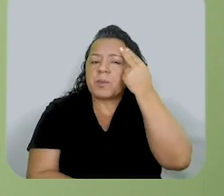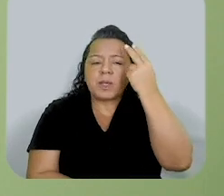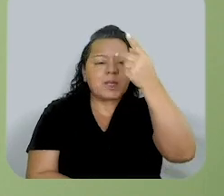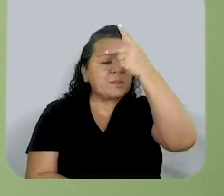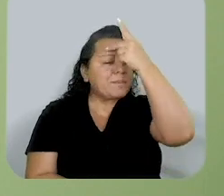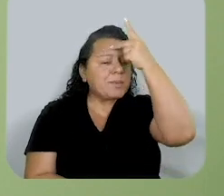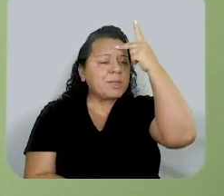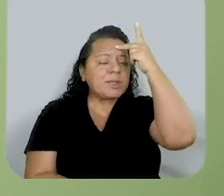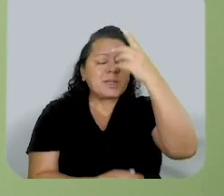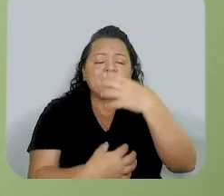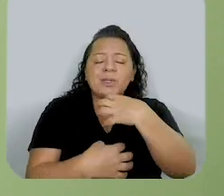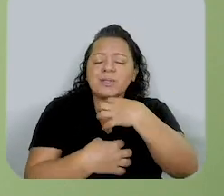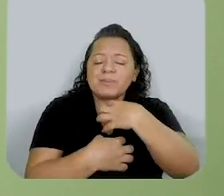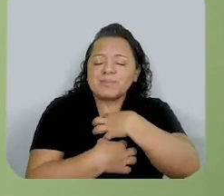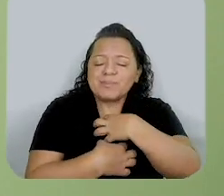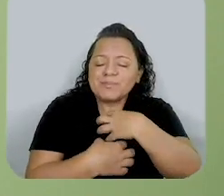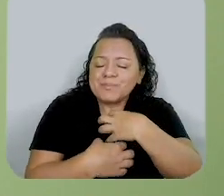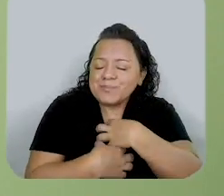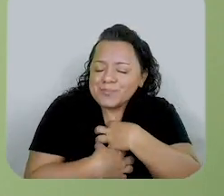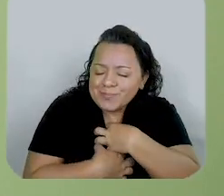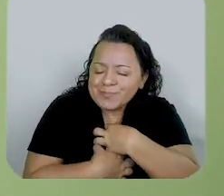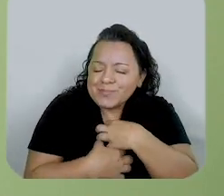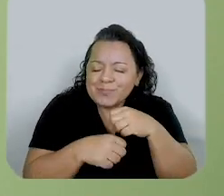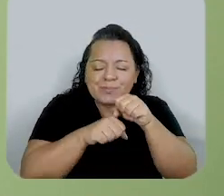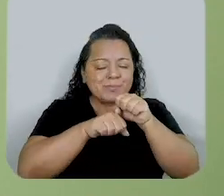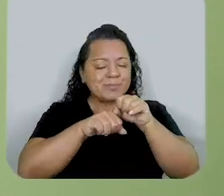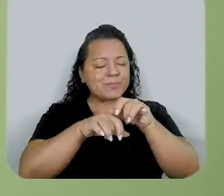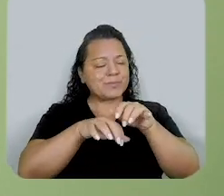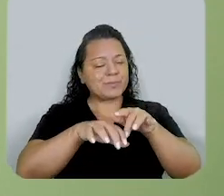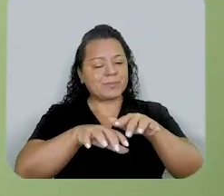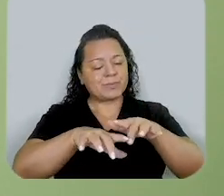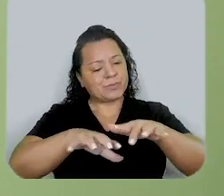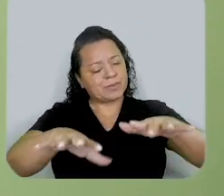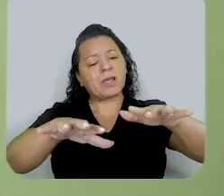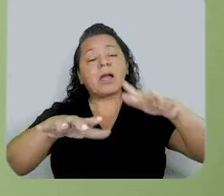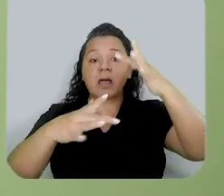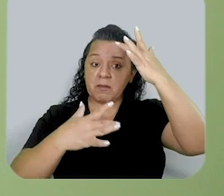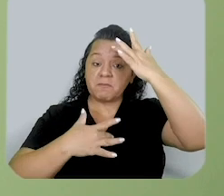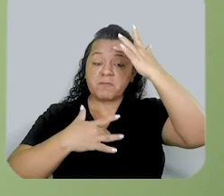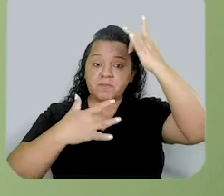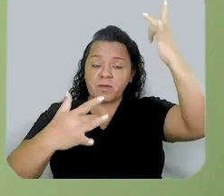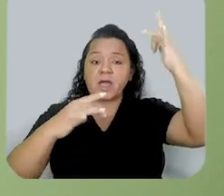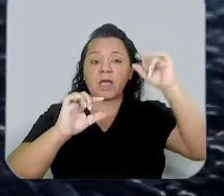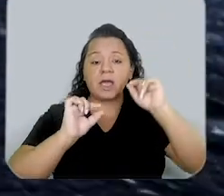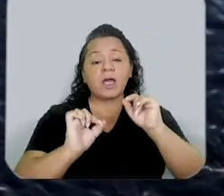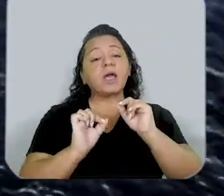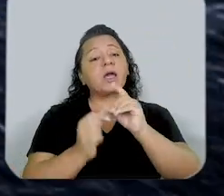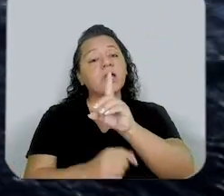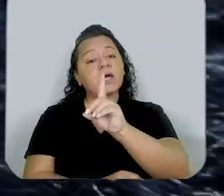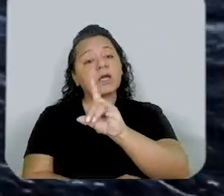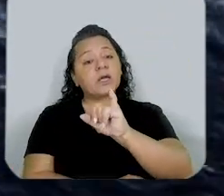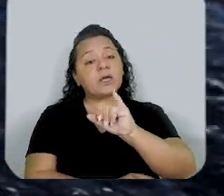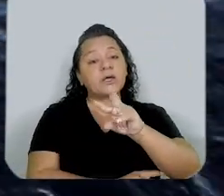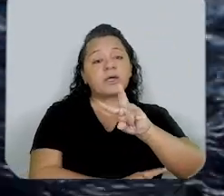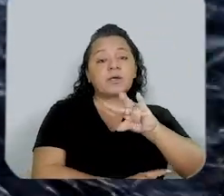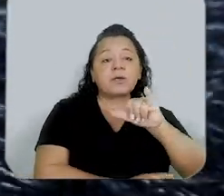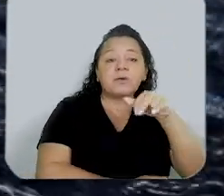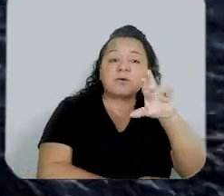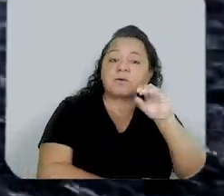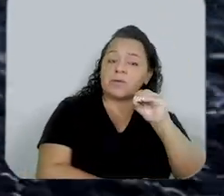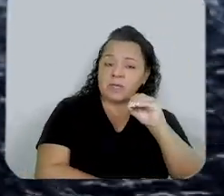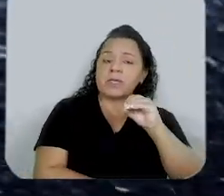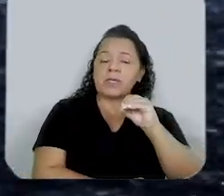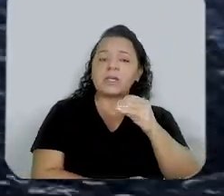quando entram na água. Então a água ela transmite essa energia através da fé do divino, porque ela traz a sua